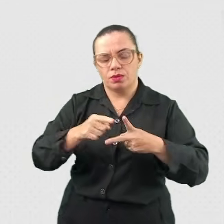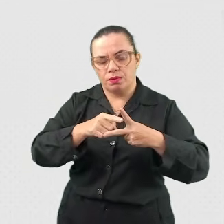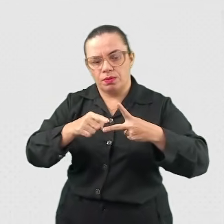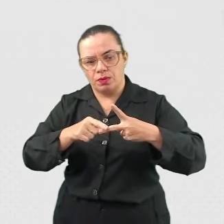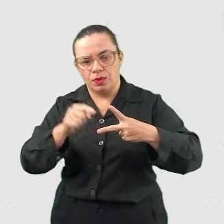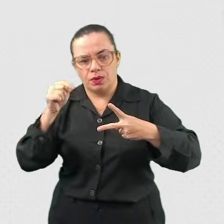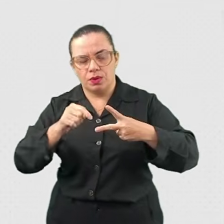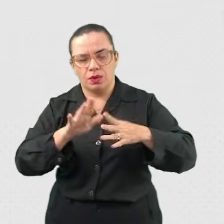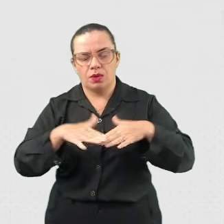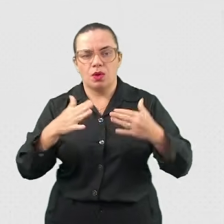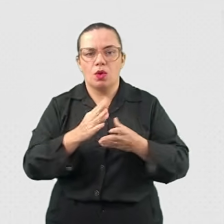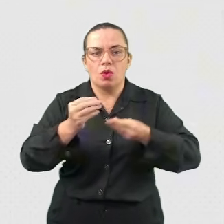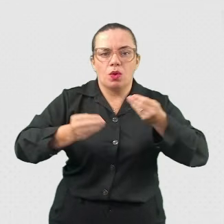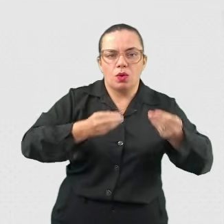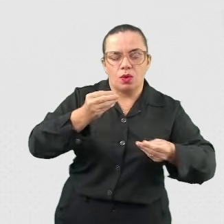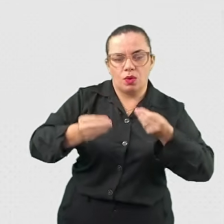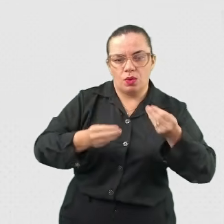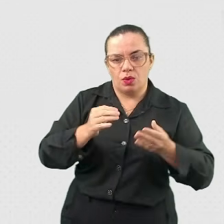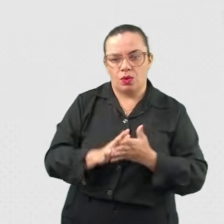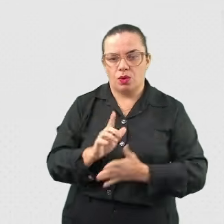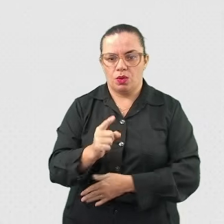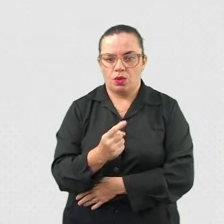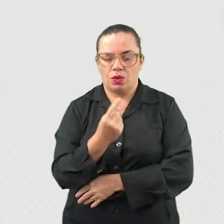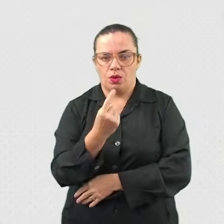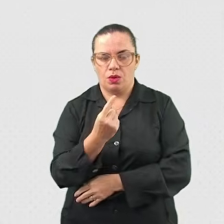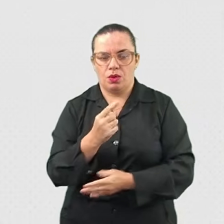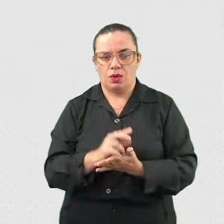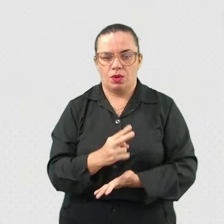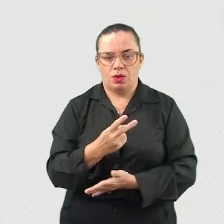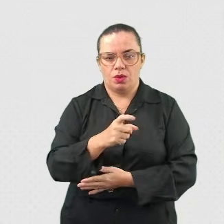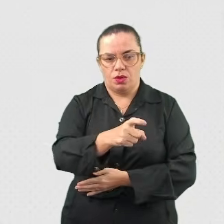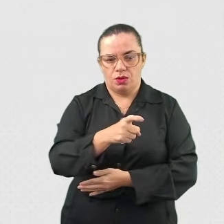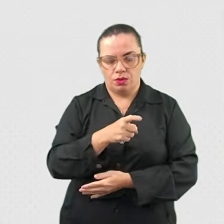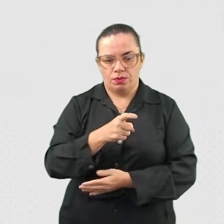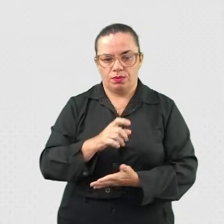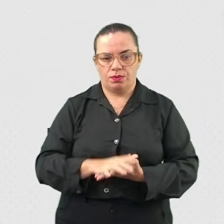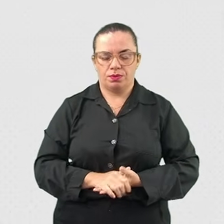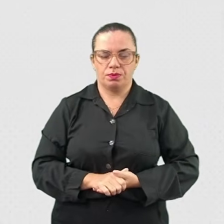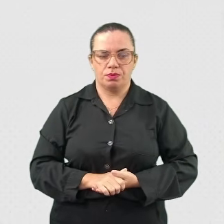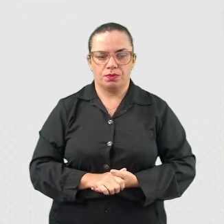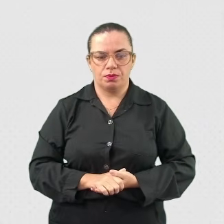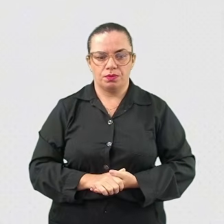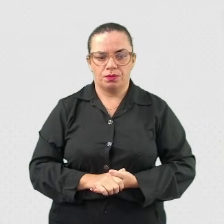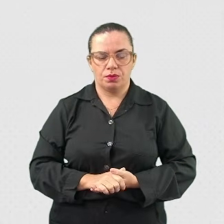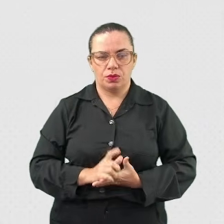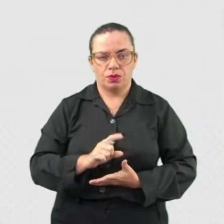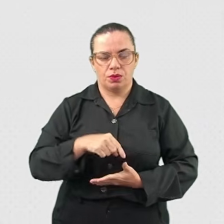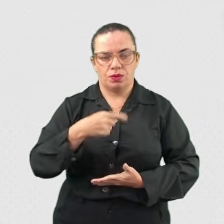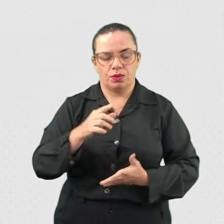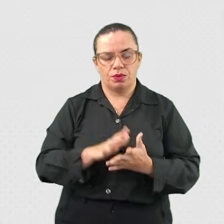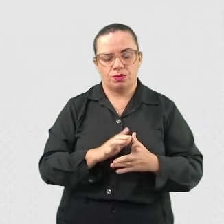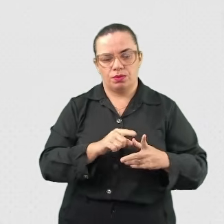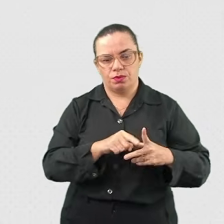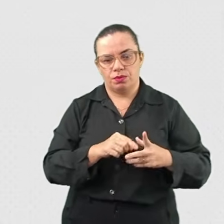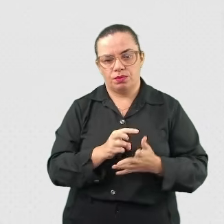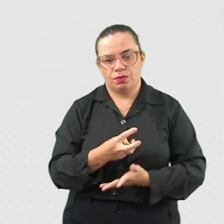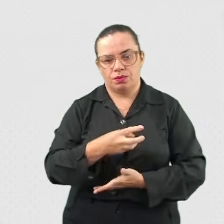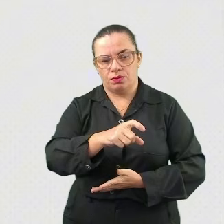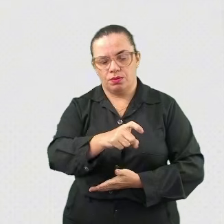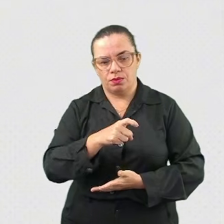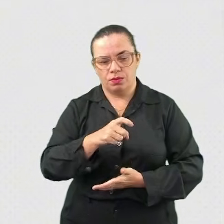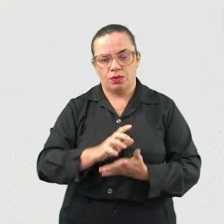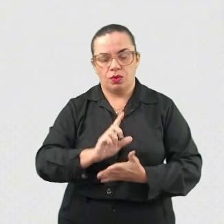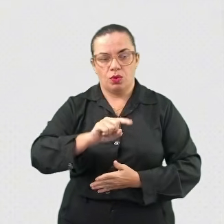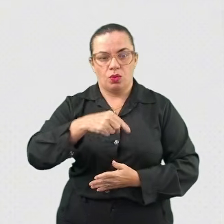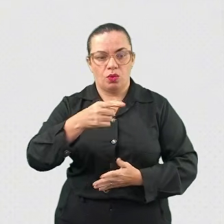turma. Como ele falou que um ângulo mede 2x, outro ângulo mede 3x e outro ângulo